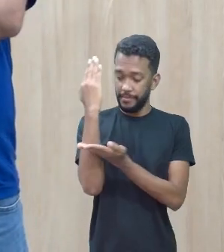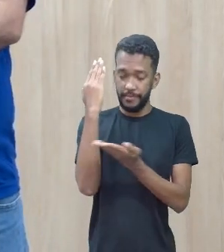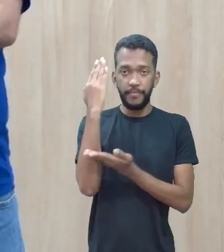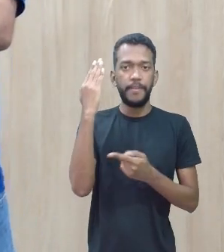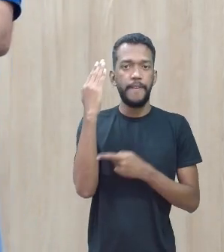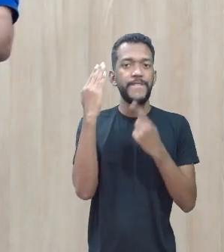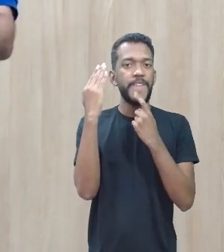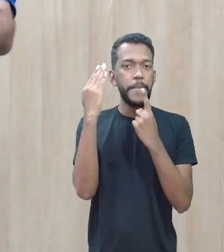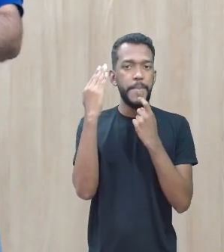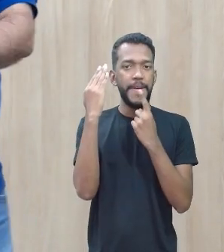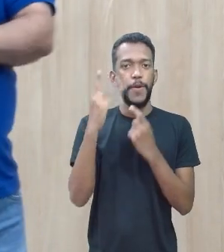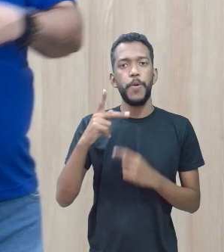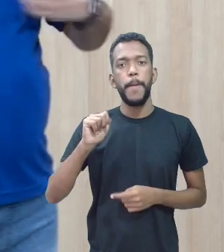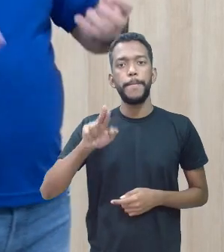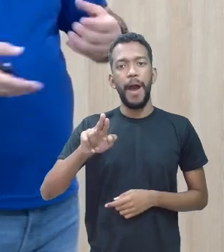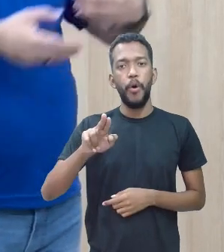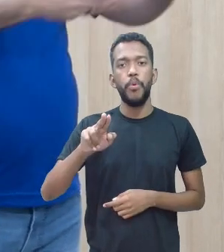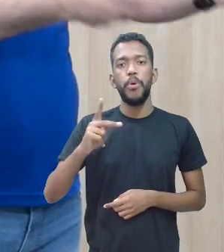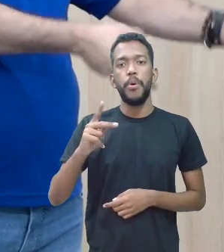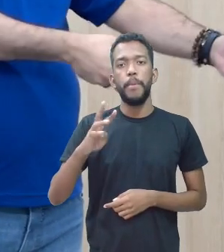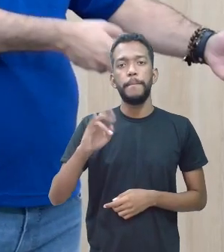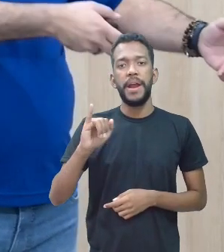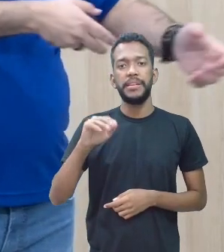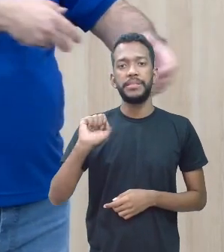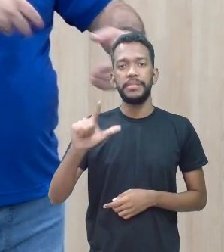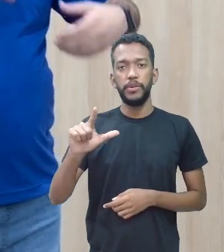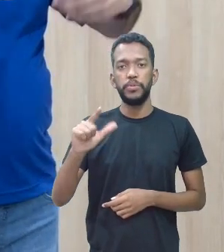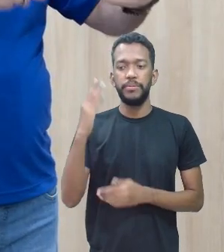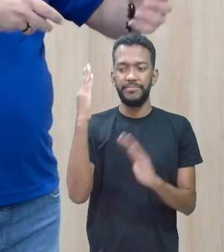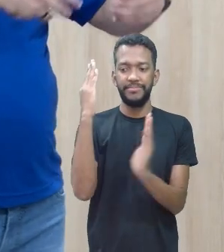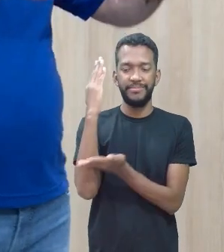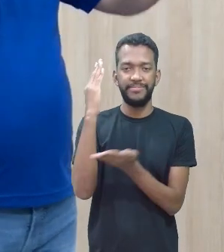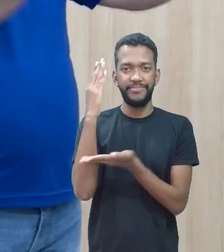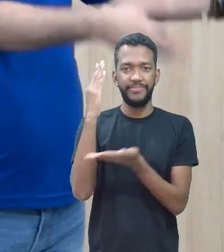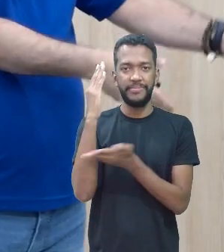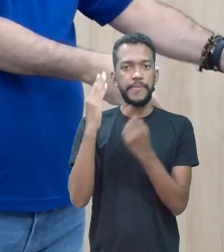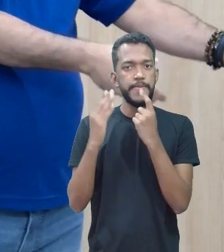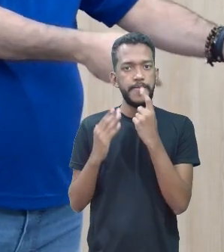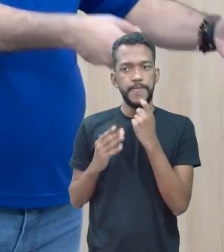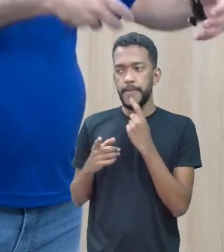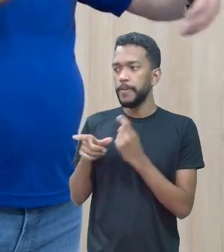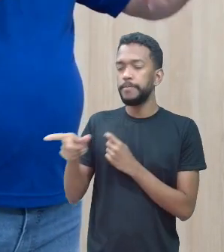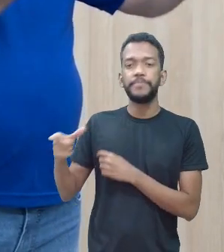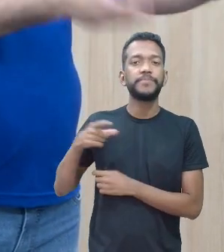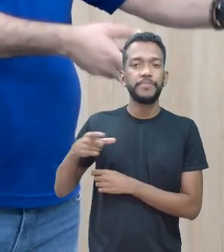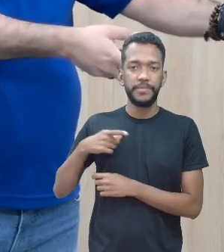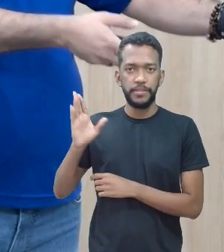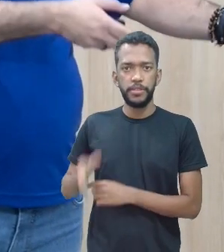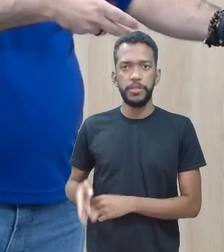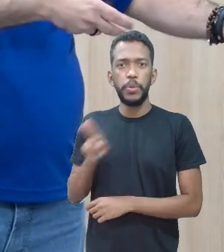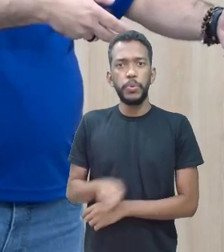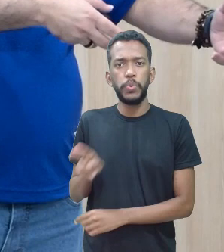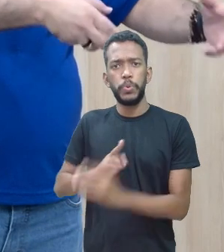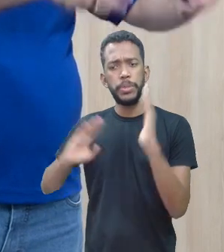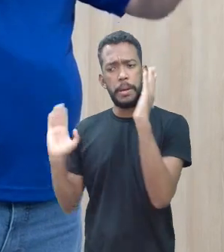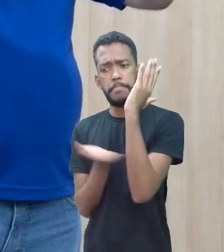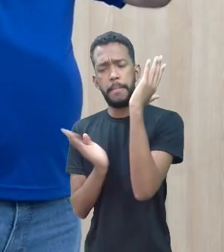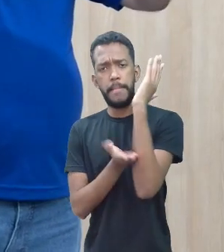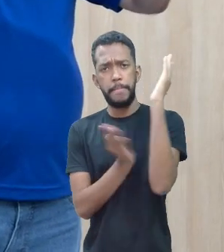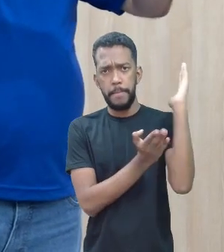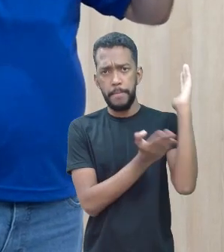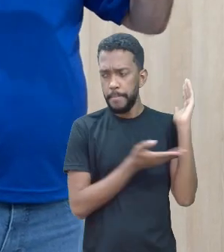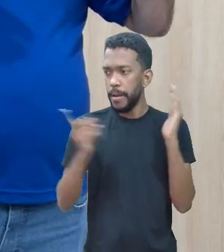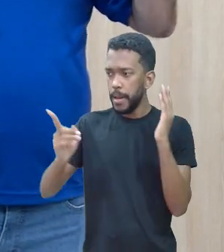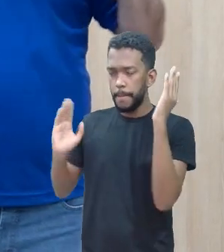Os habitantes, né, da terra iam lá, cortavam, eram utilizados, né, para cortar as árvores de pau-brasil,